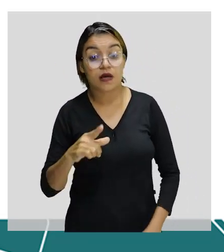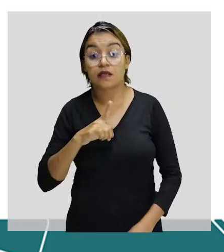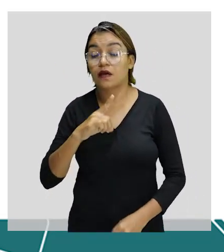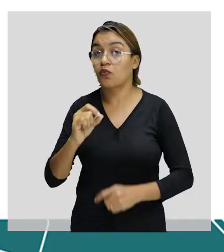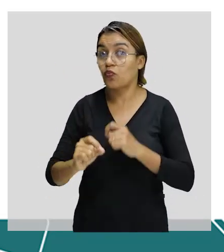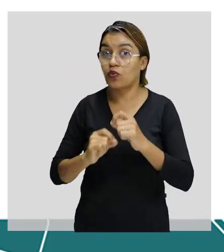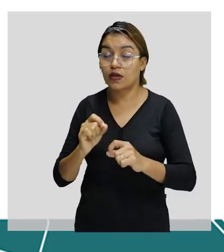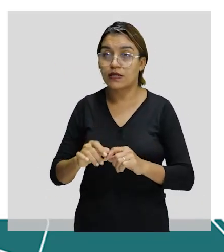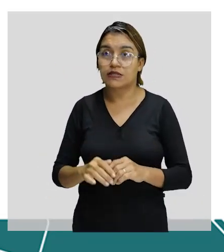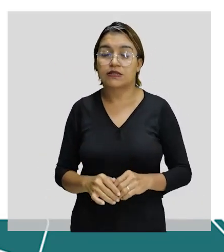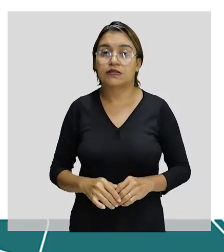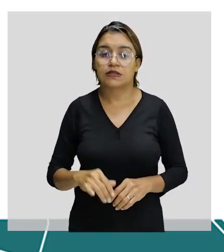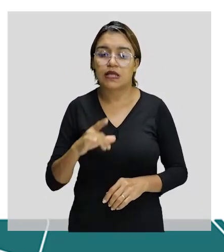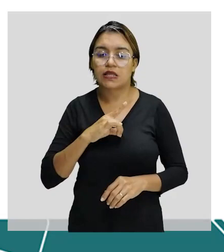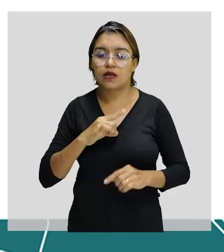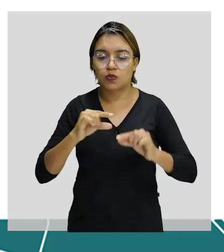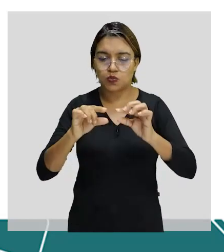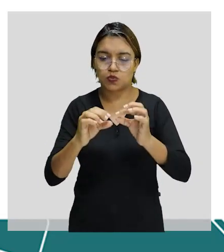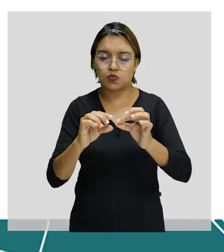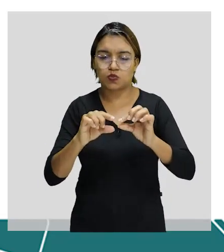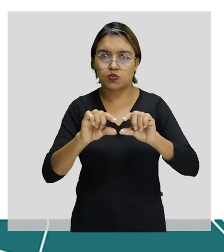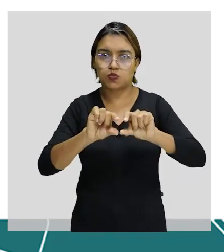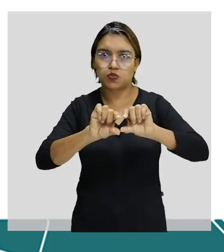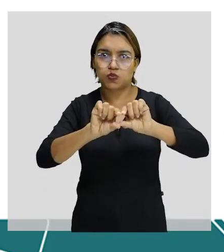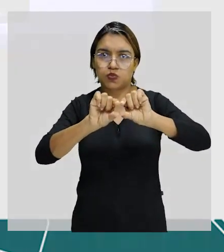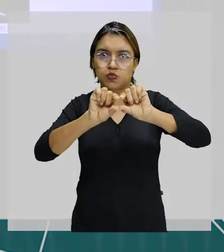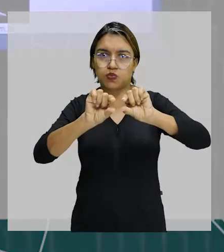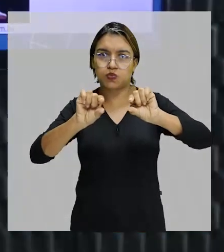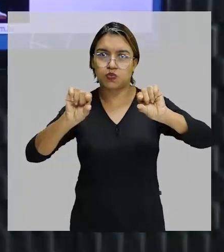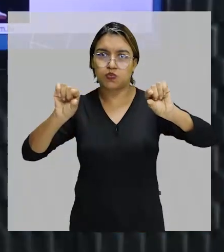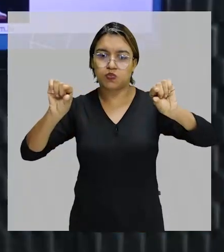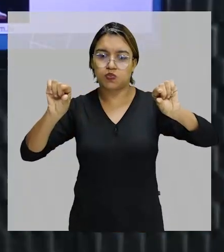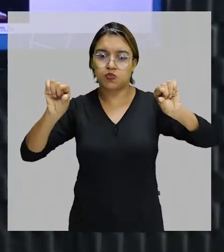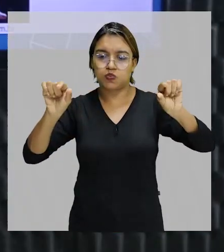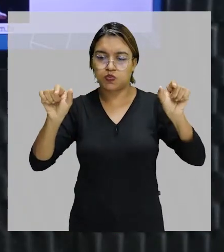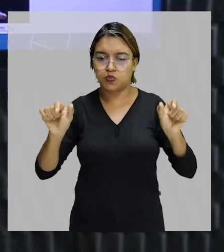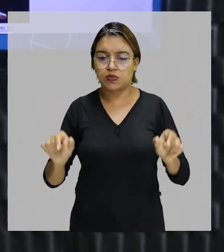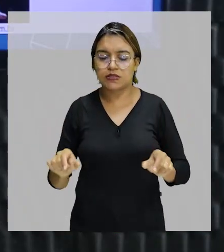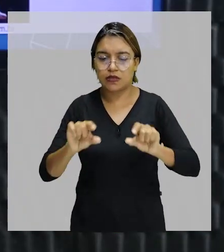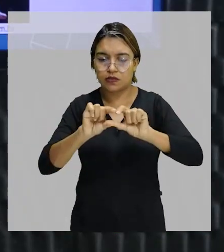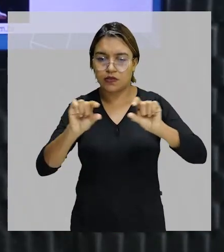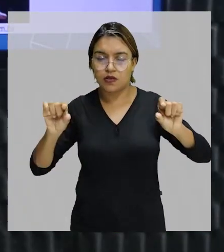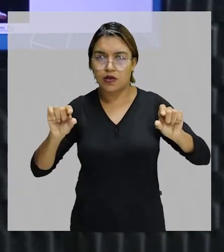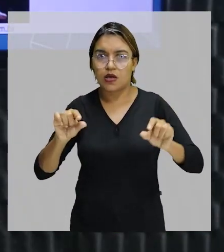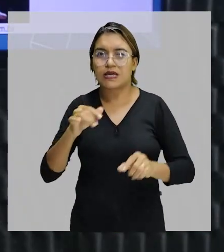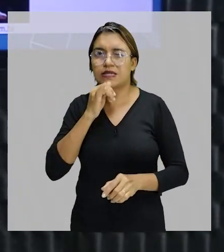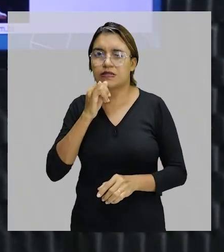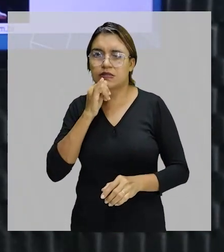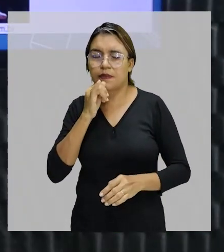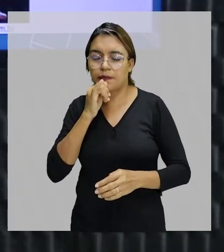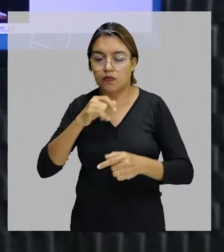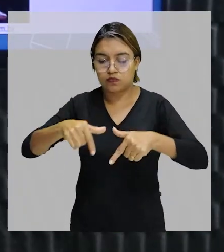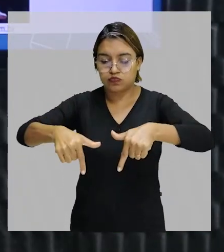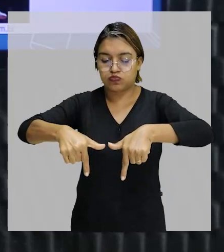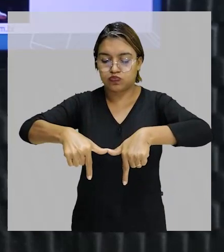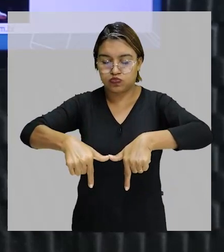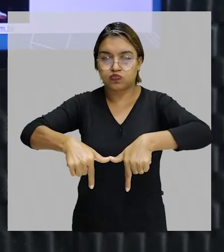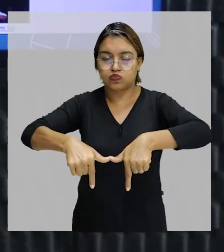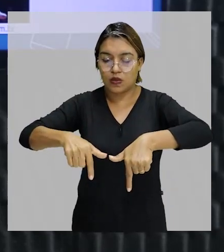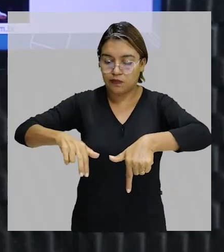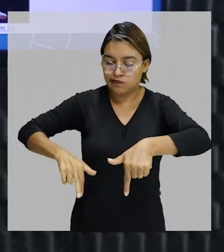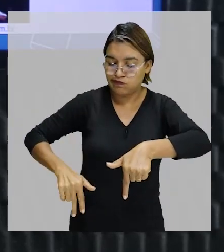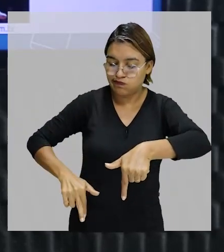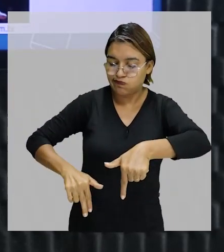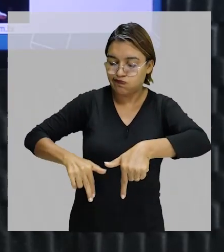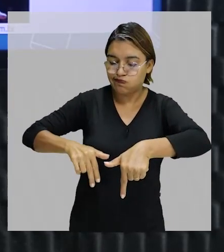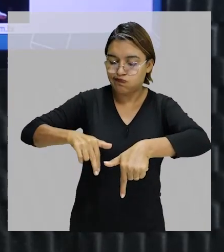um sarrafo, que é colocado a determinada altura, e geralmente eles iniciam ali com uma altura que é pré-determinada pela prova, e